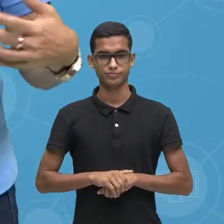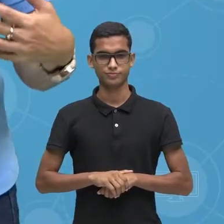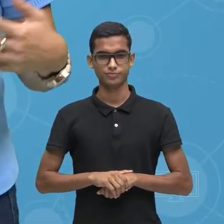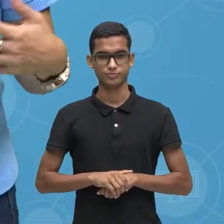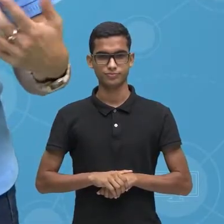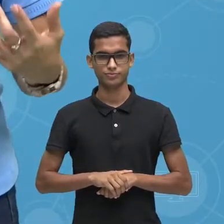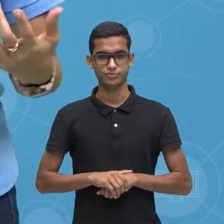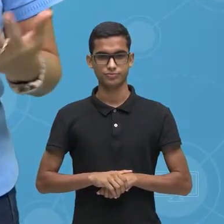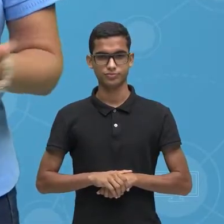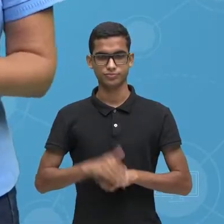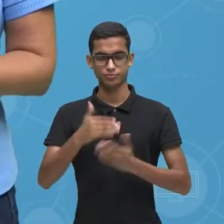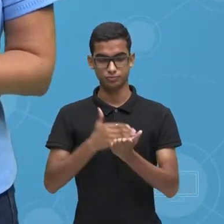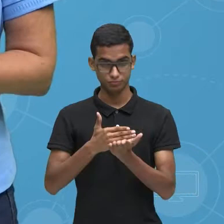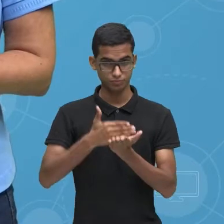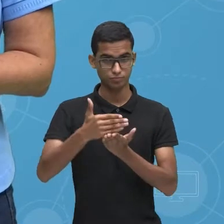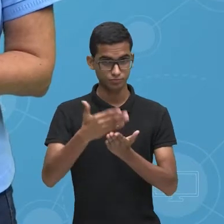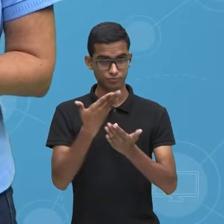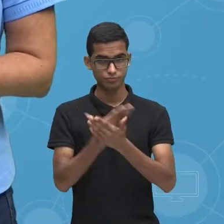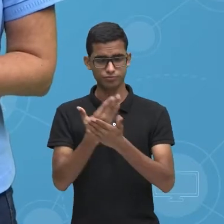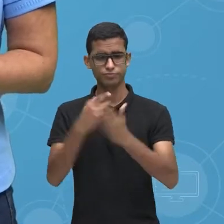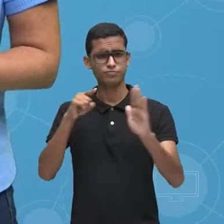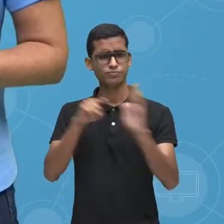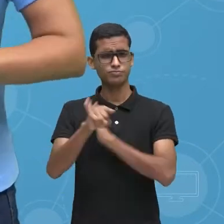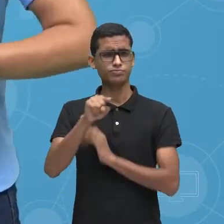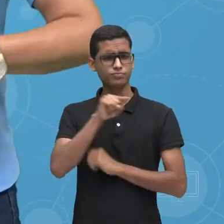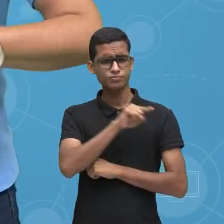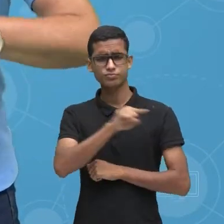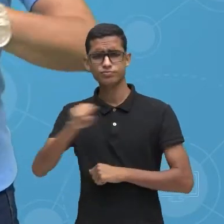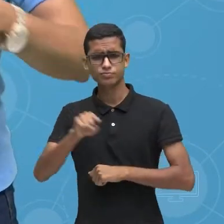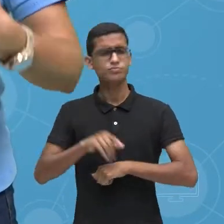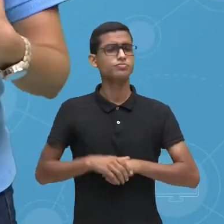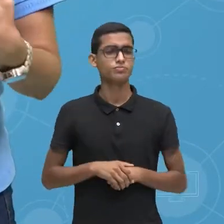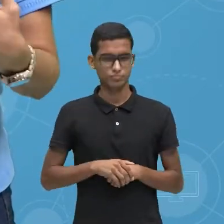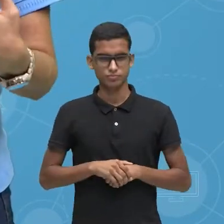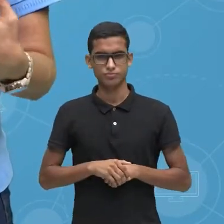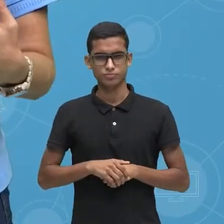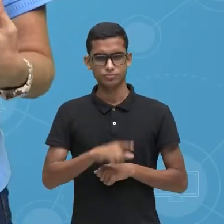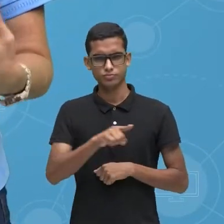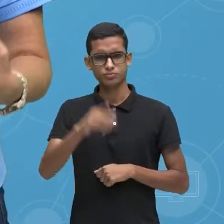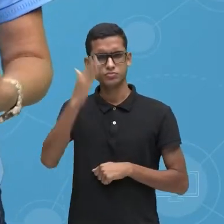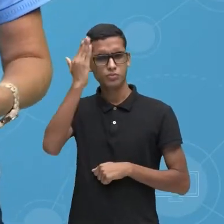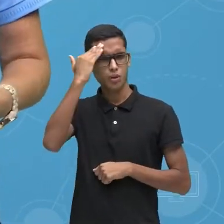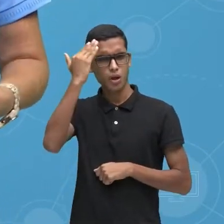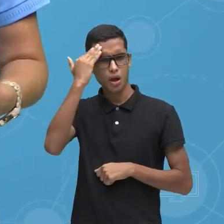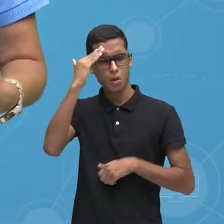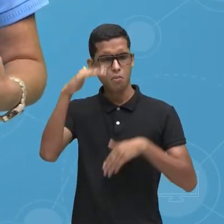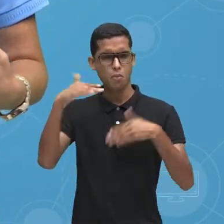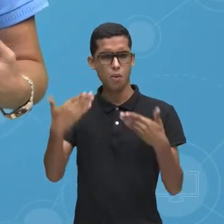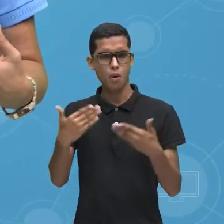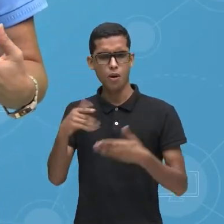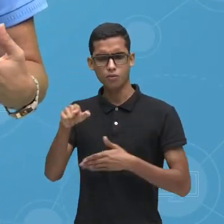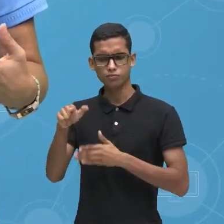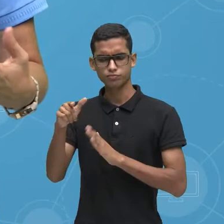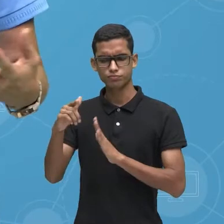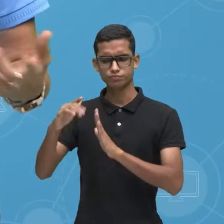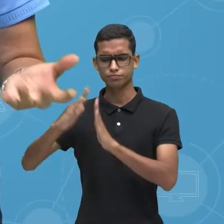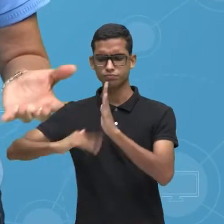Então, dando início à aula, eu faço uma pergunta para vocês. Vocês sabem a diferença entre desenho e